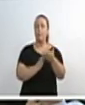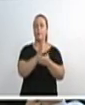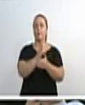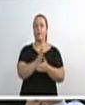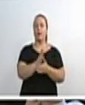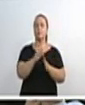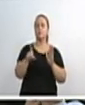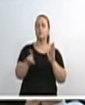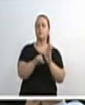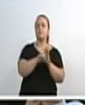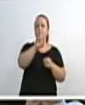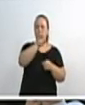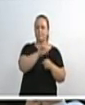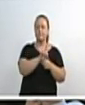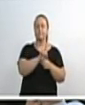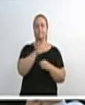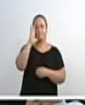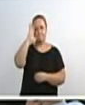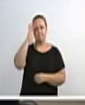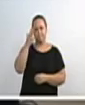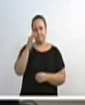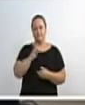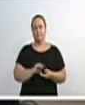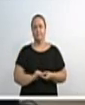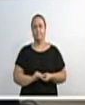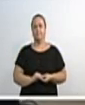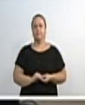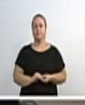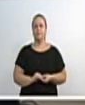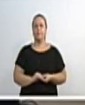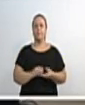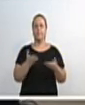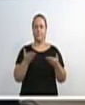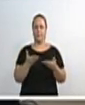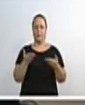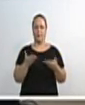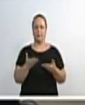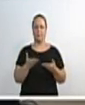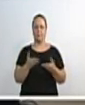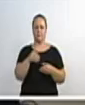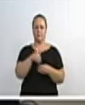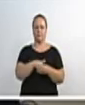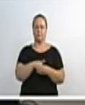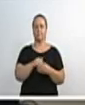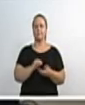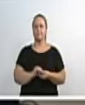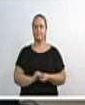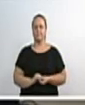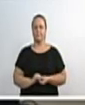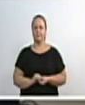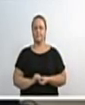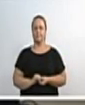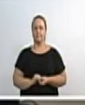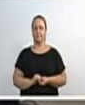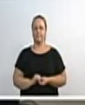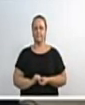para providências. Esses são os que estão separados, é isso? São dois,